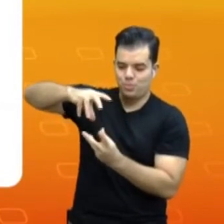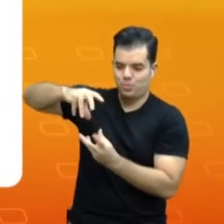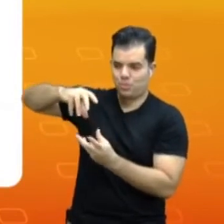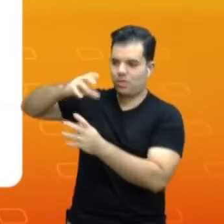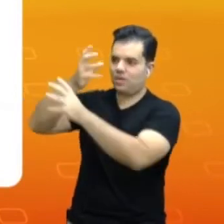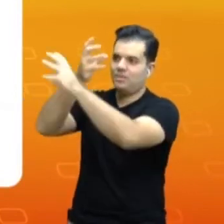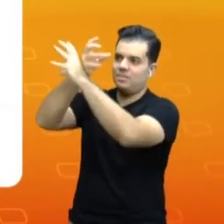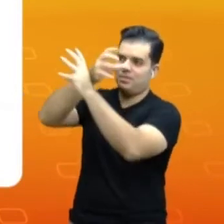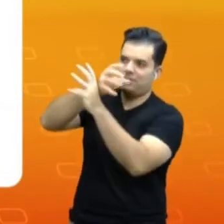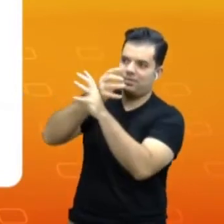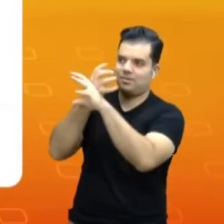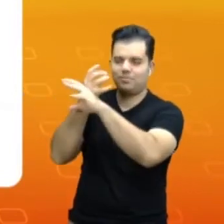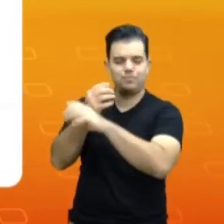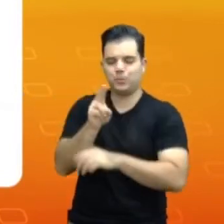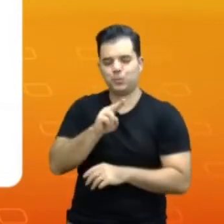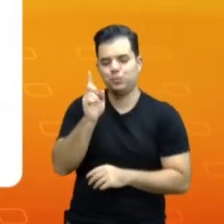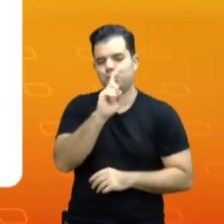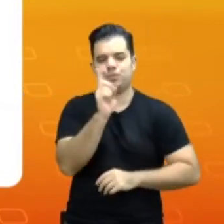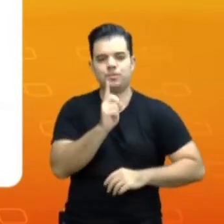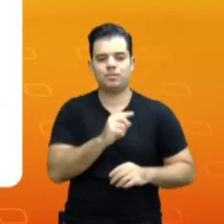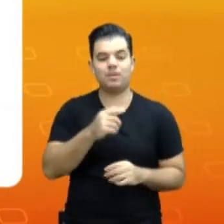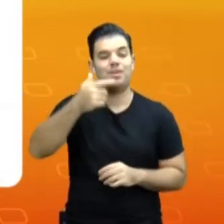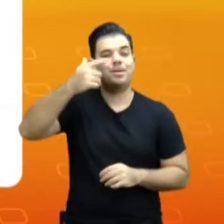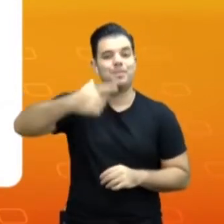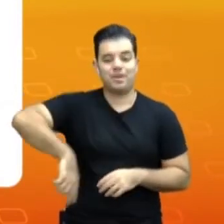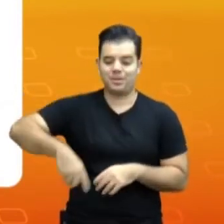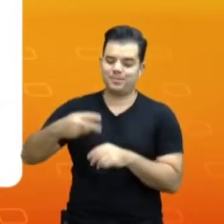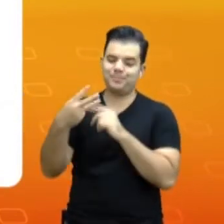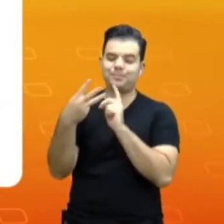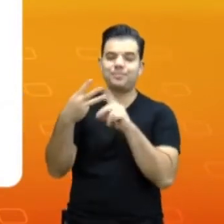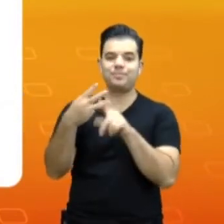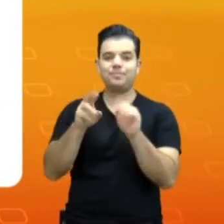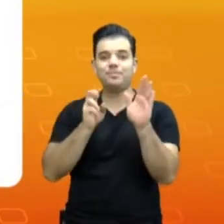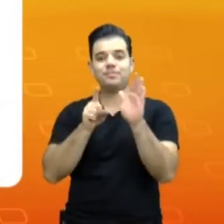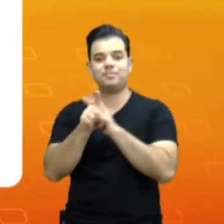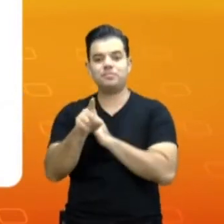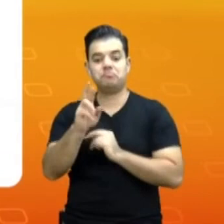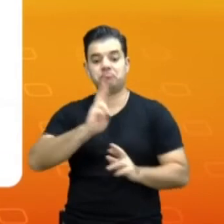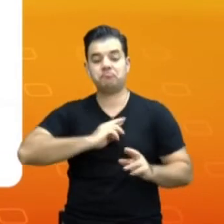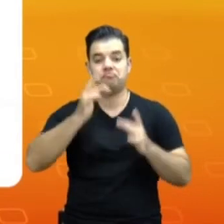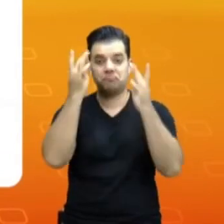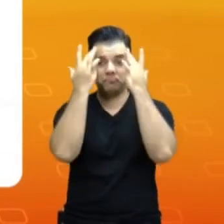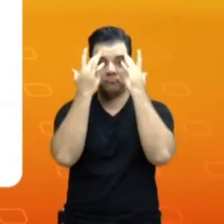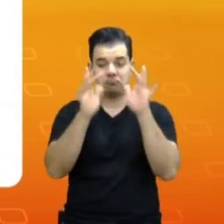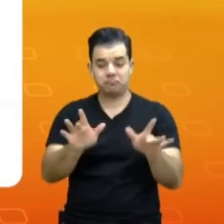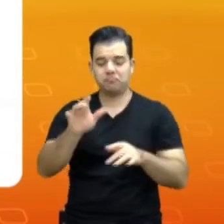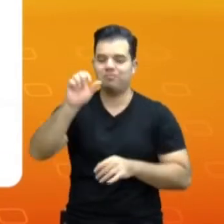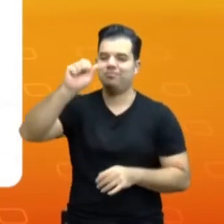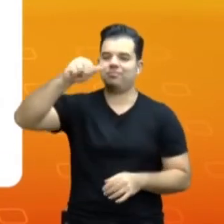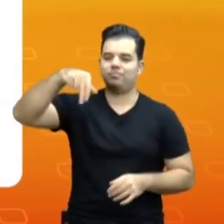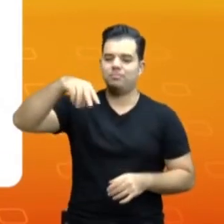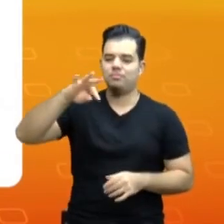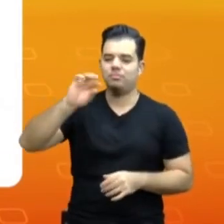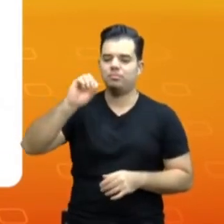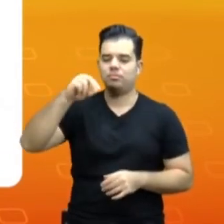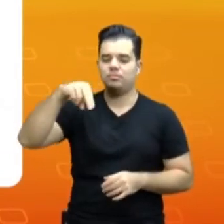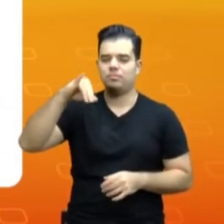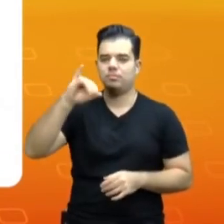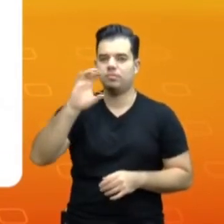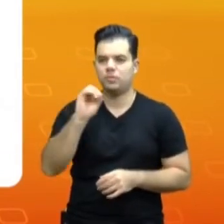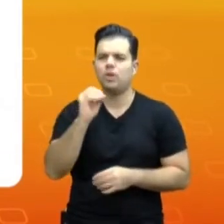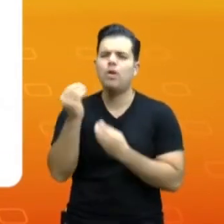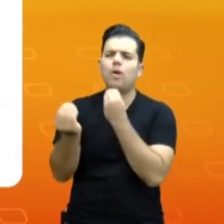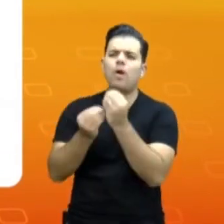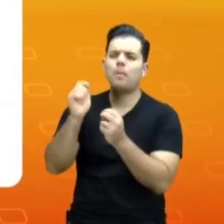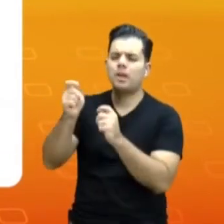Uma mais aqui, e essa eu já não sei quem vai poder responder. O Antônio Anísio. Como os narradores, comentaristas